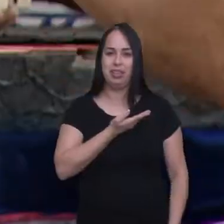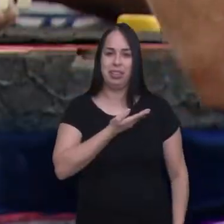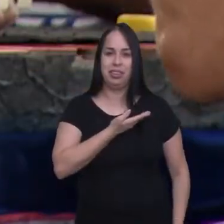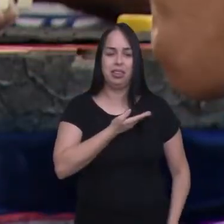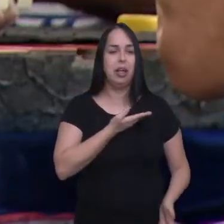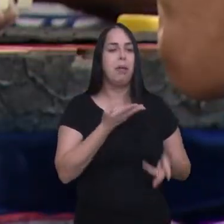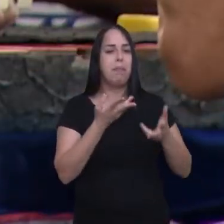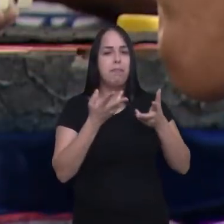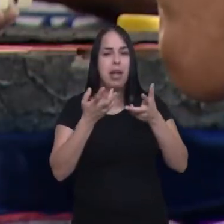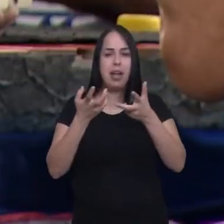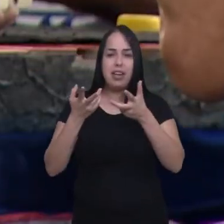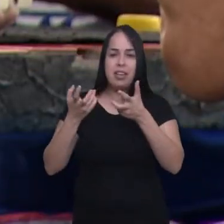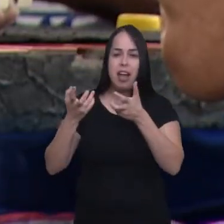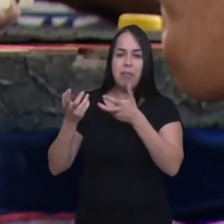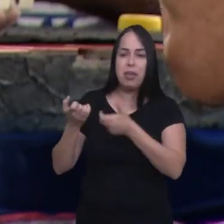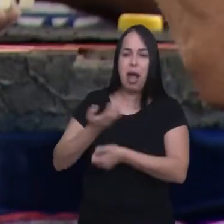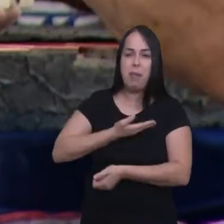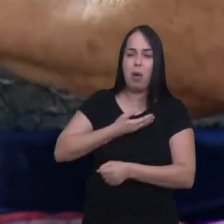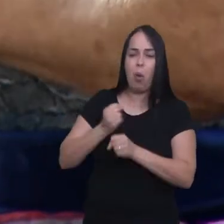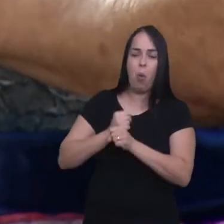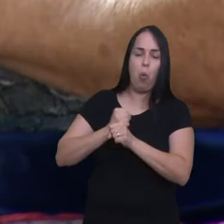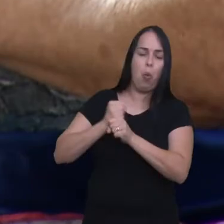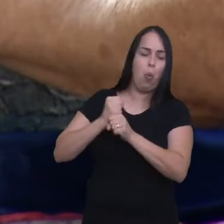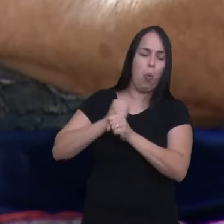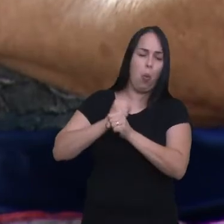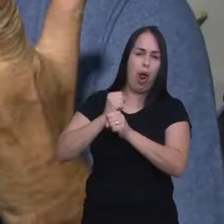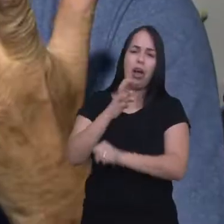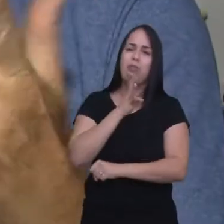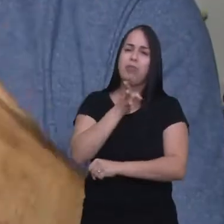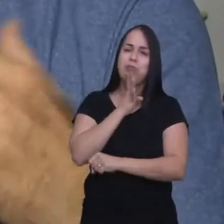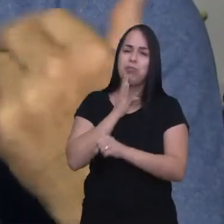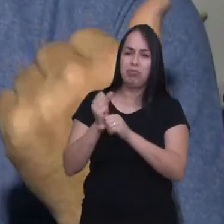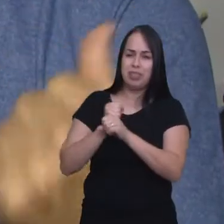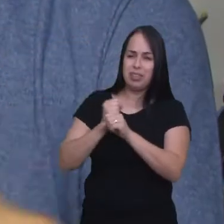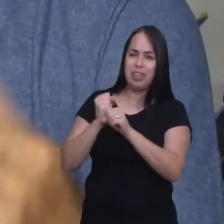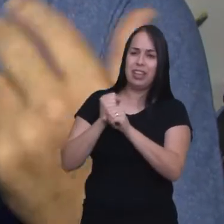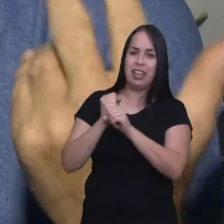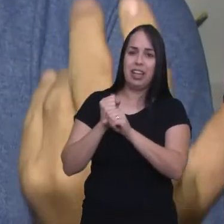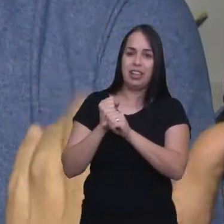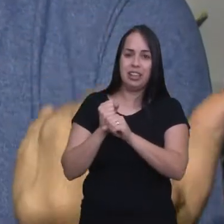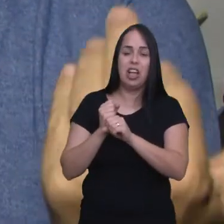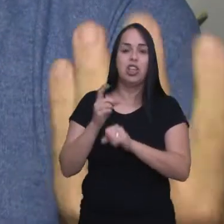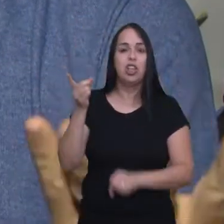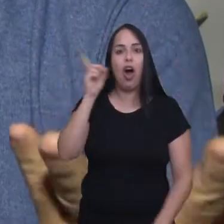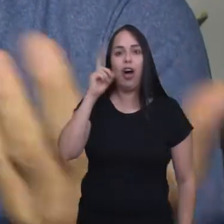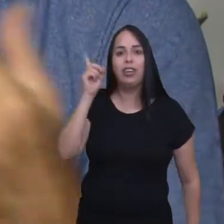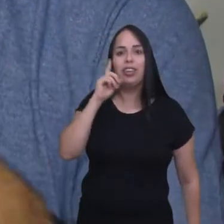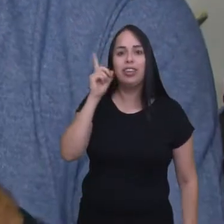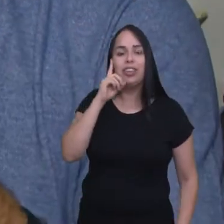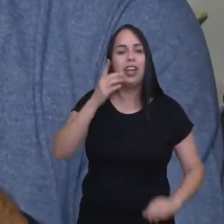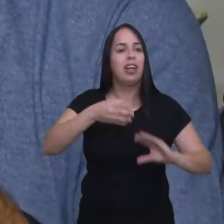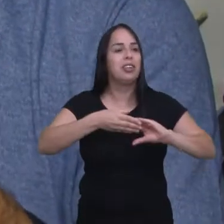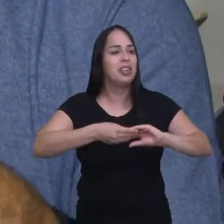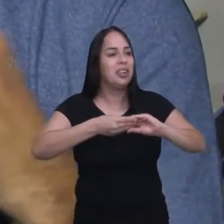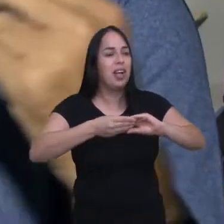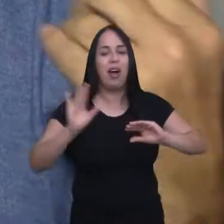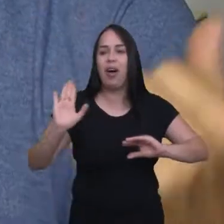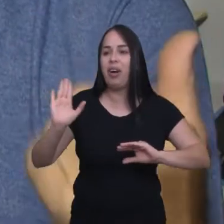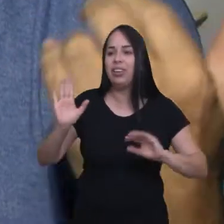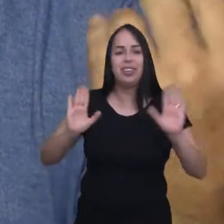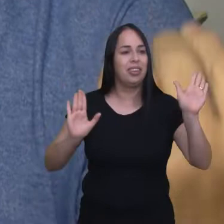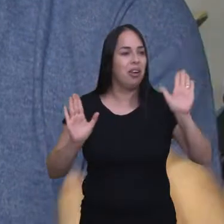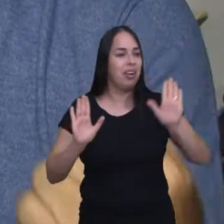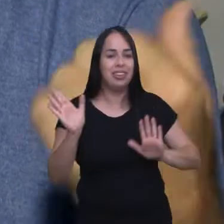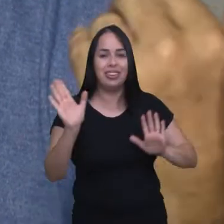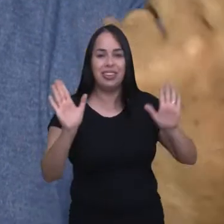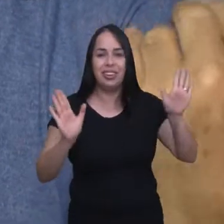ali tem amizades longas, pessoas que se conhecem de anos, pessoas que todos os dias se cumprimentam, porque